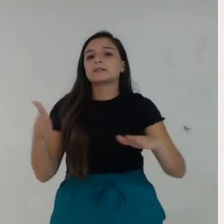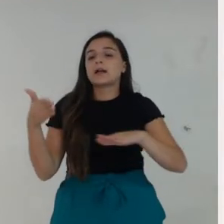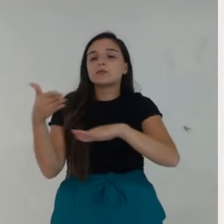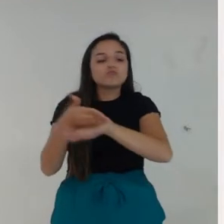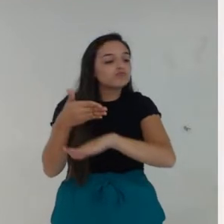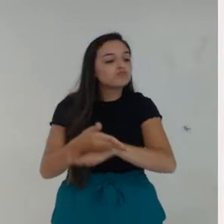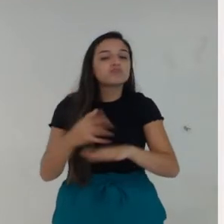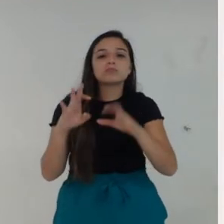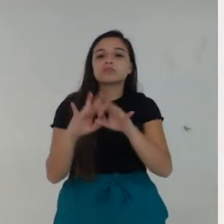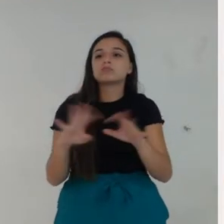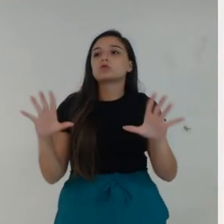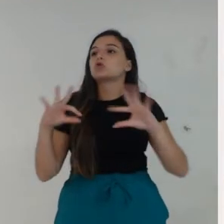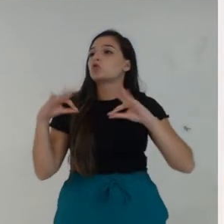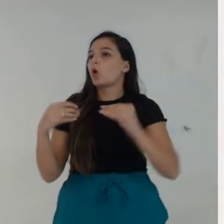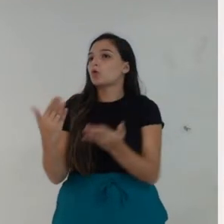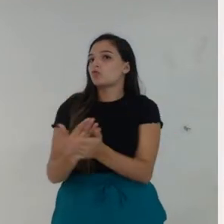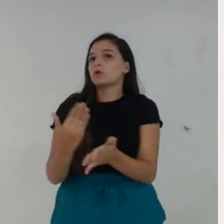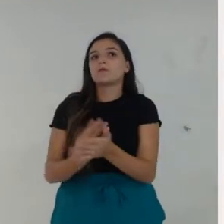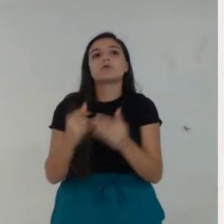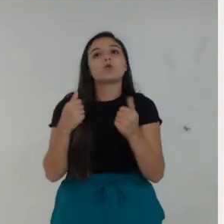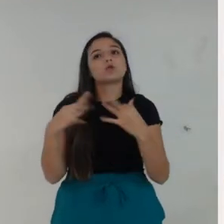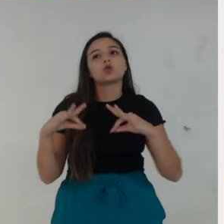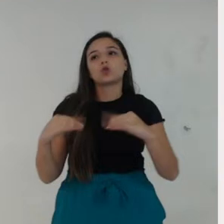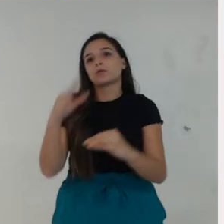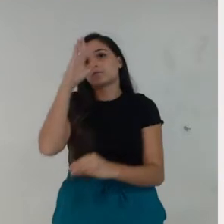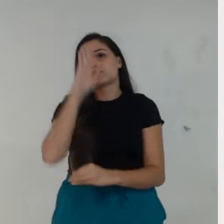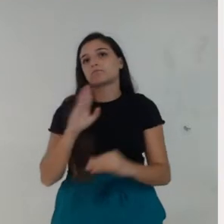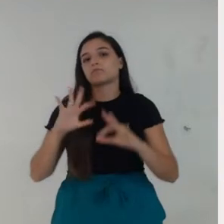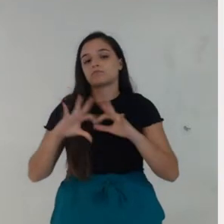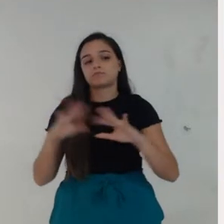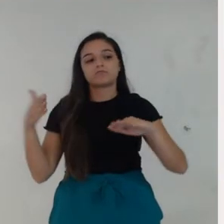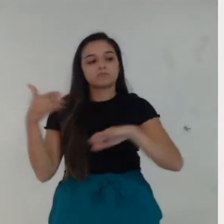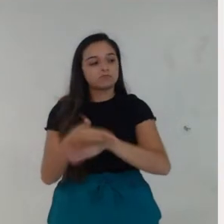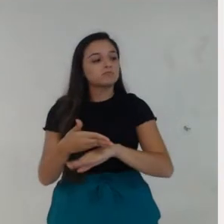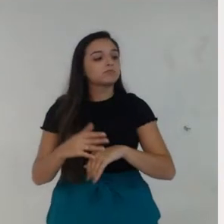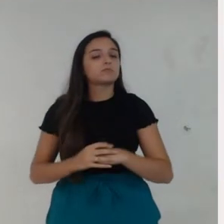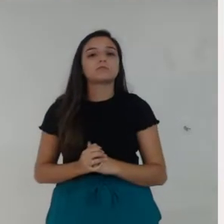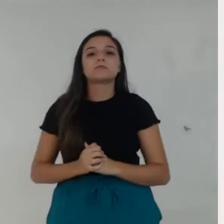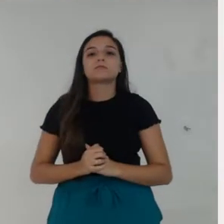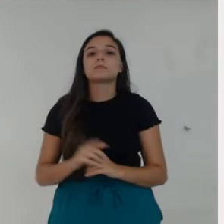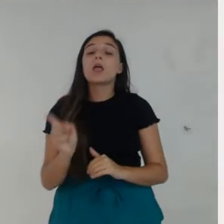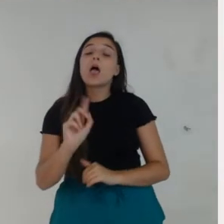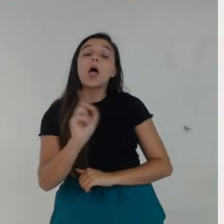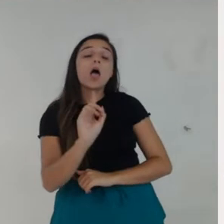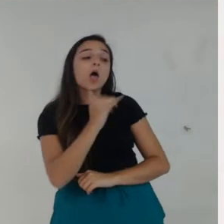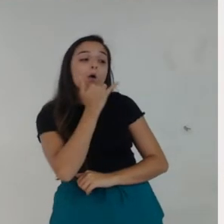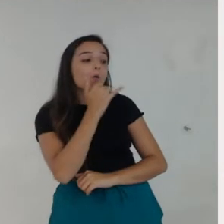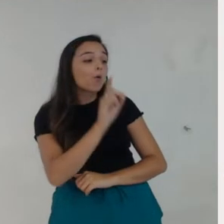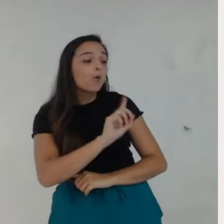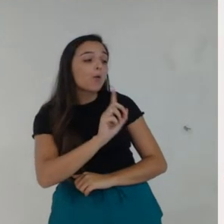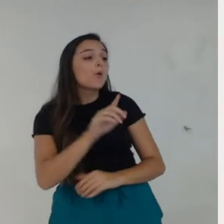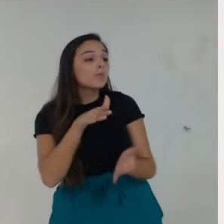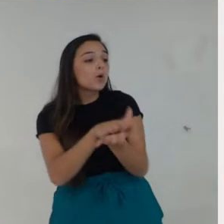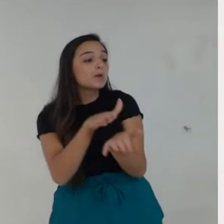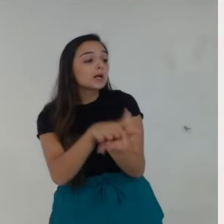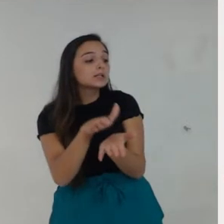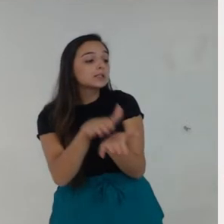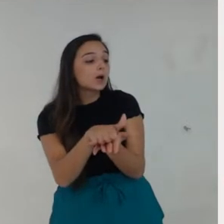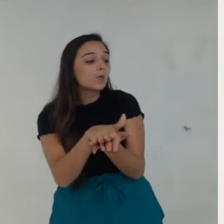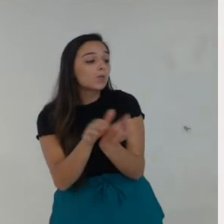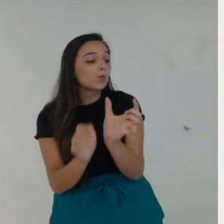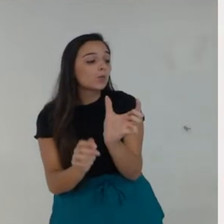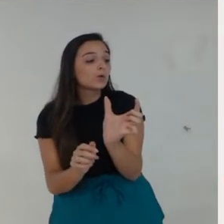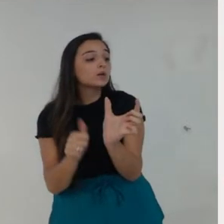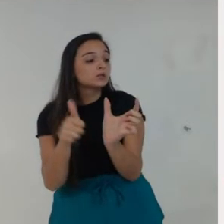livros que eu falei estão de acesso livre, e não, é publicações mesmo, Arley, em cima de publicações, só